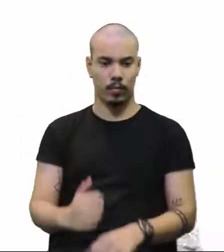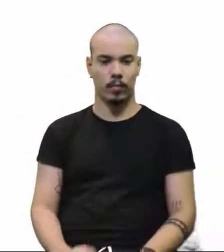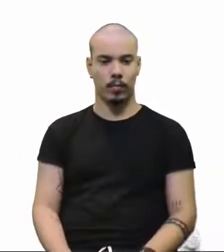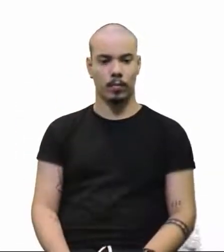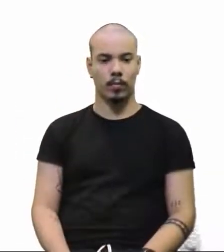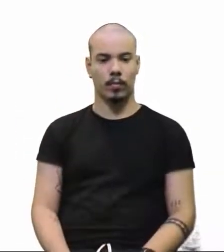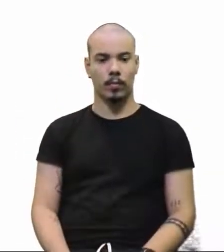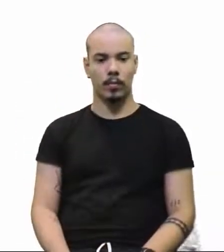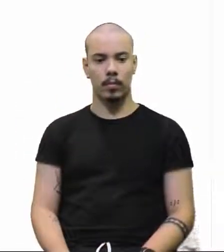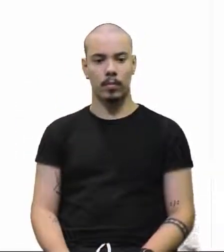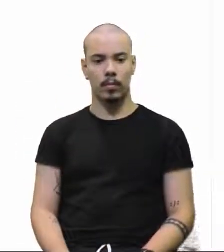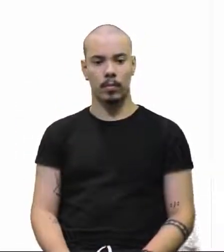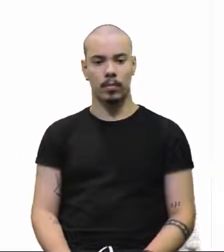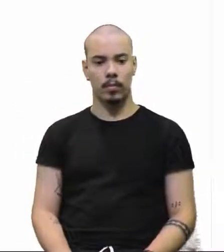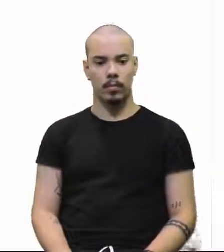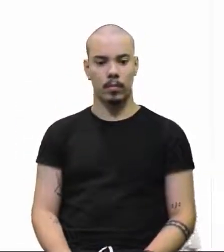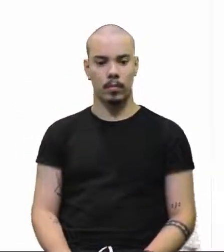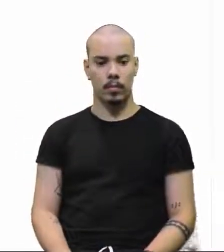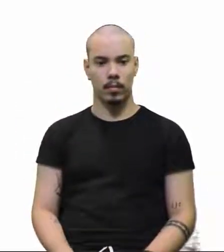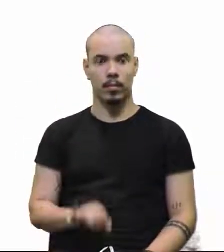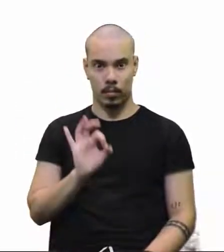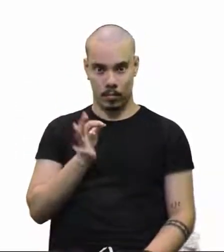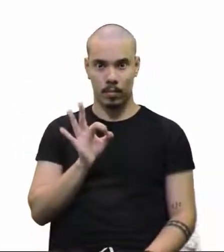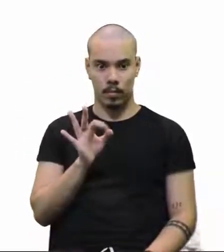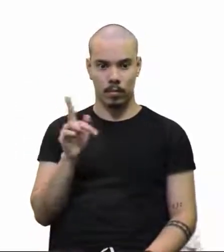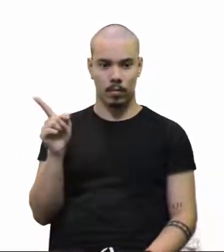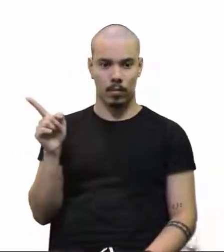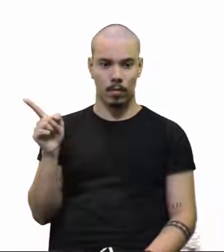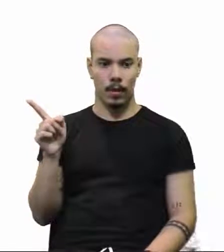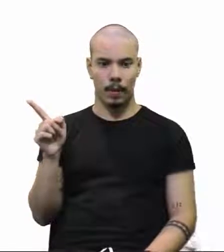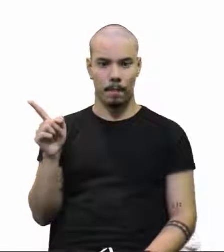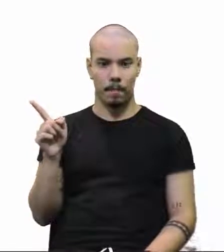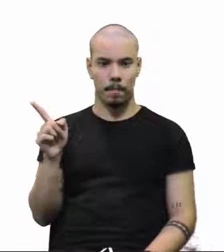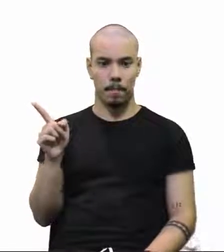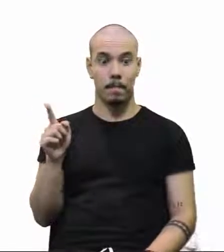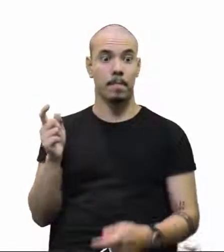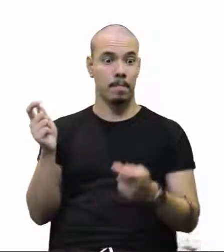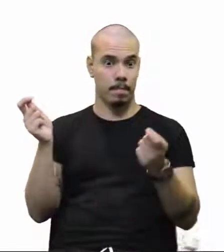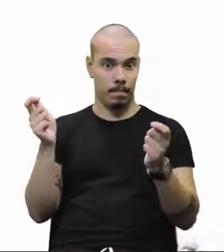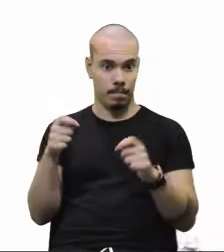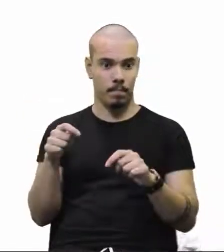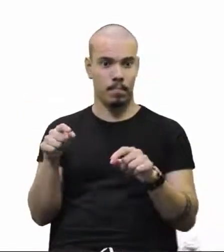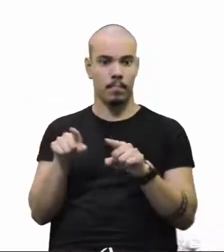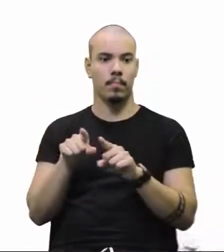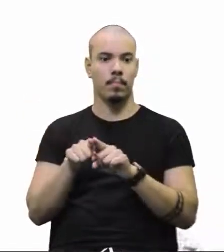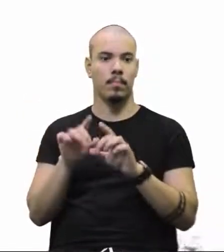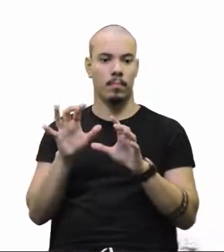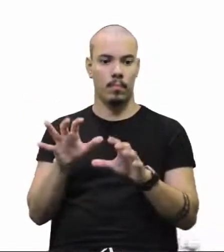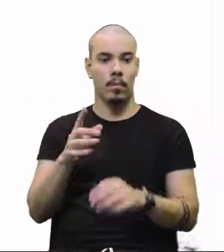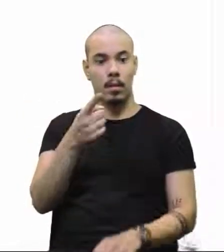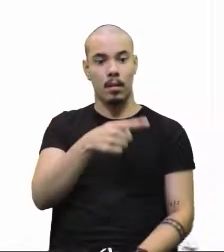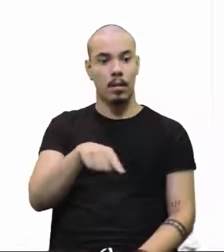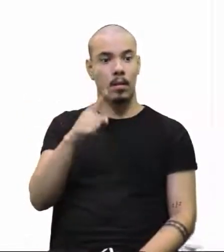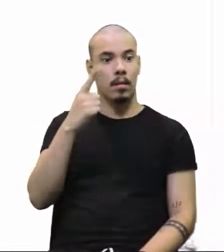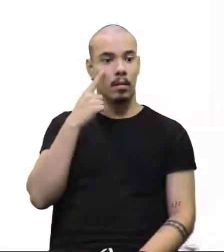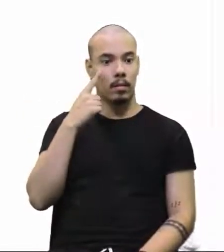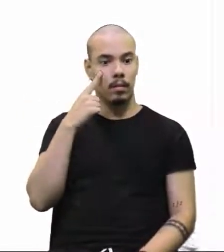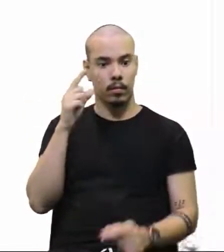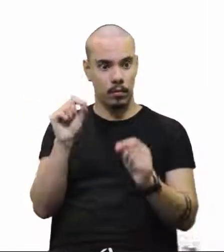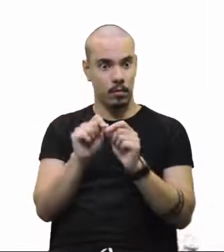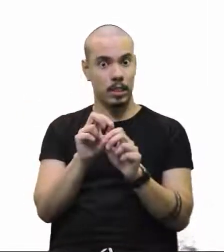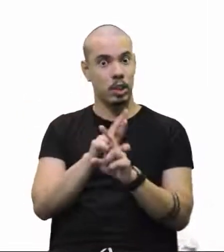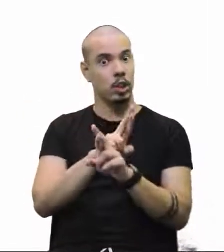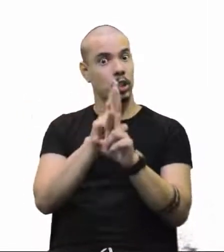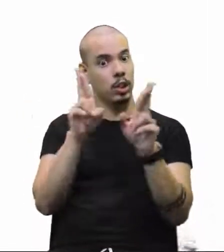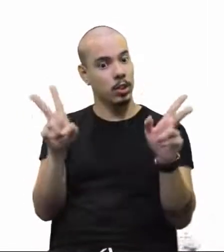ficar 10 a menos 2. 2,8 vezes 10 a menos 2 volts, né? Vocês vão ver que nós vamos fazer de forma